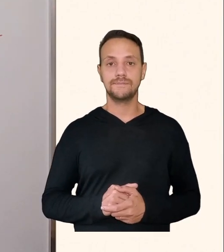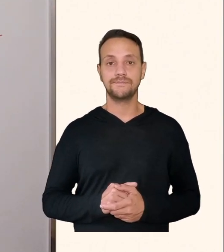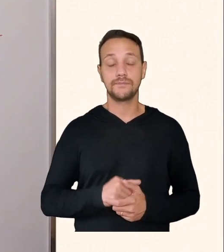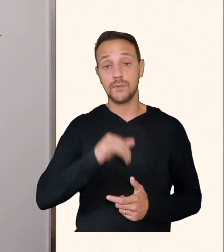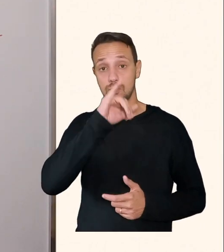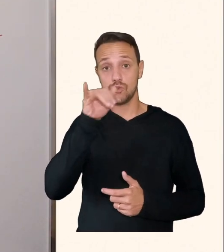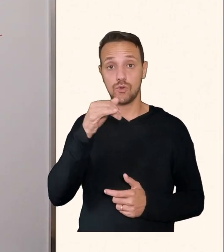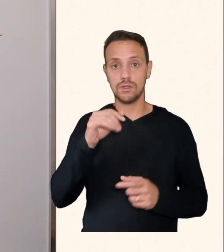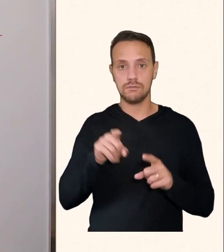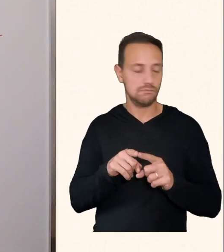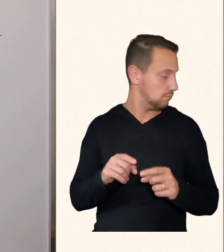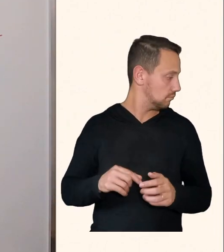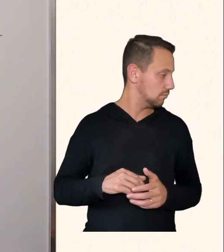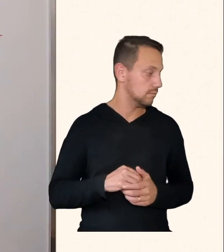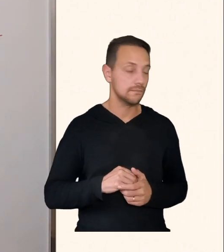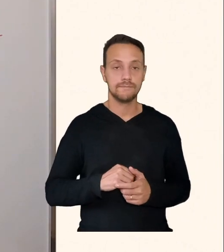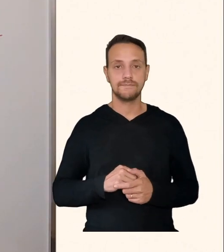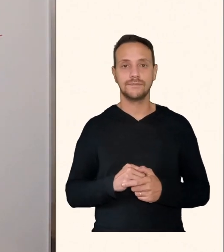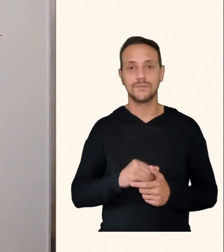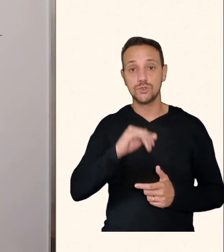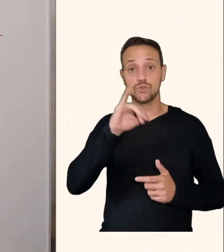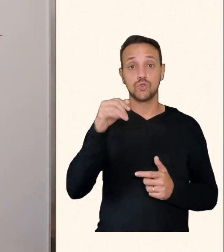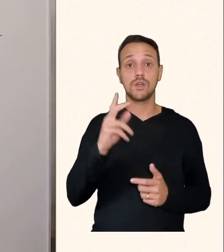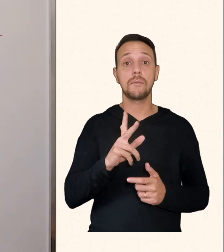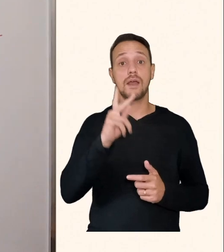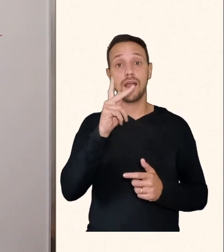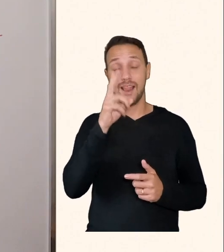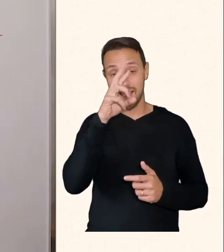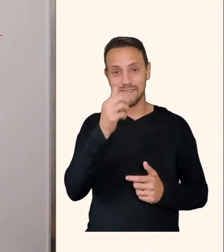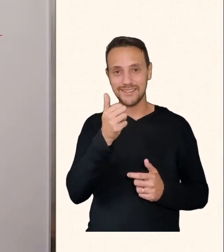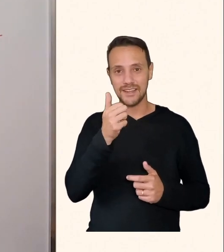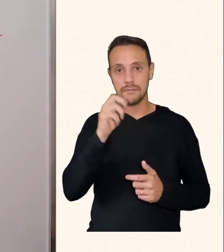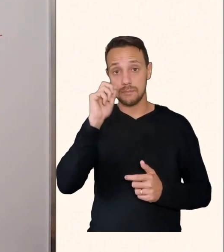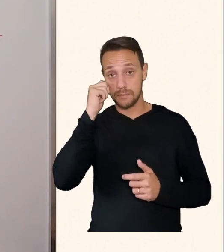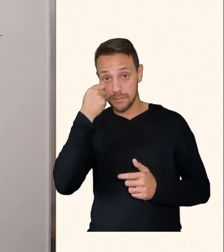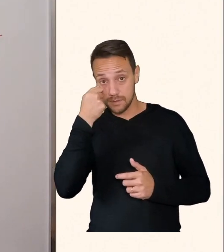positivo de X. Positivo.